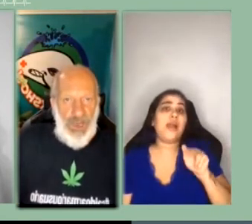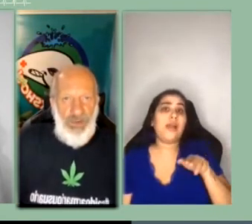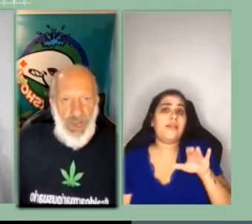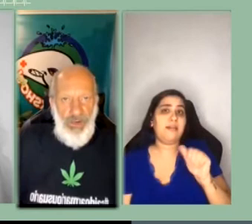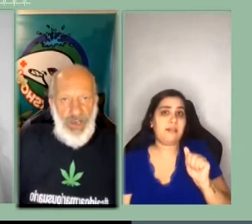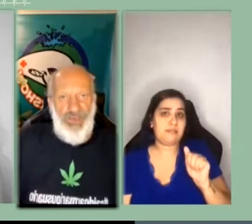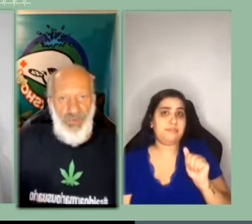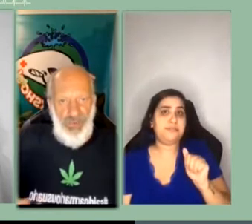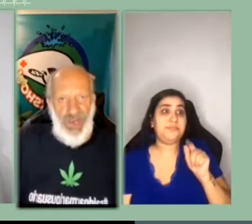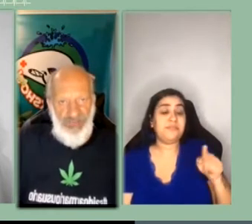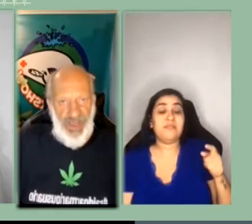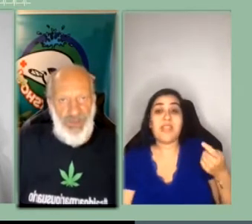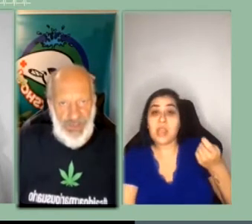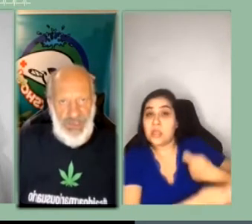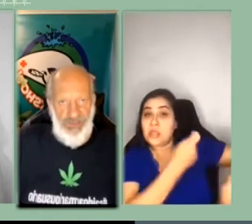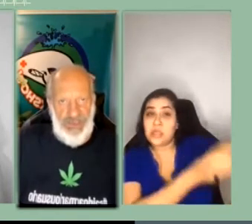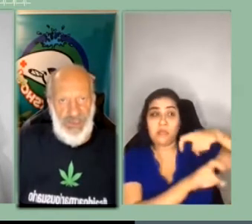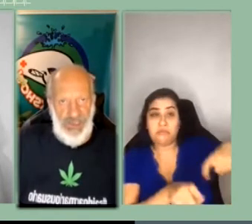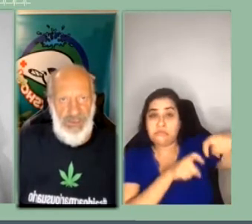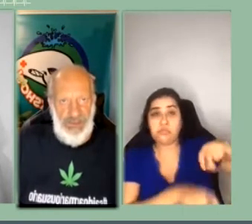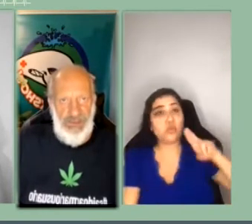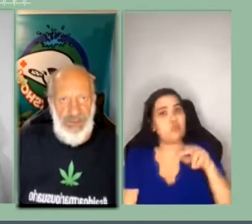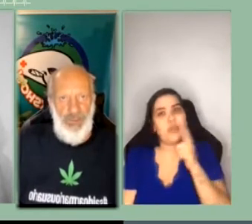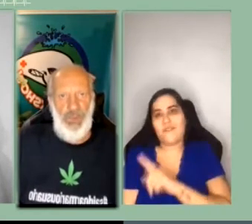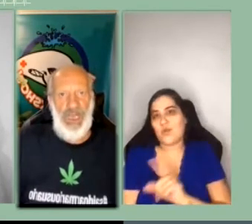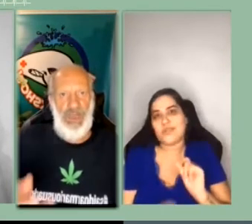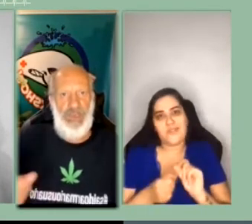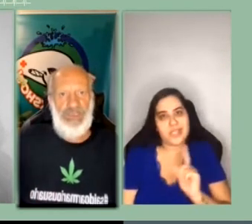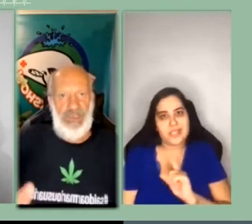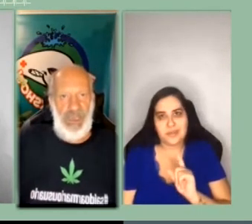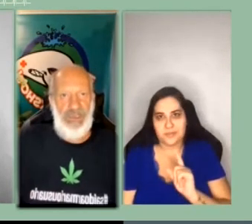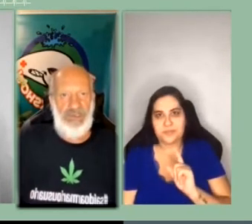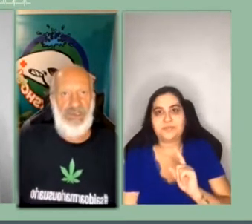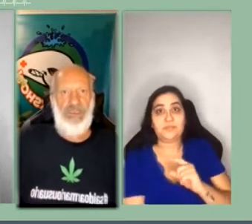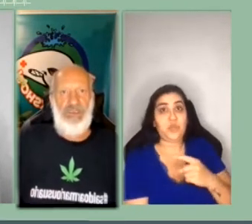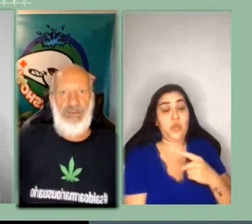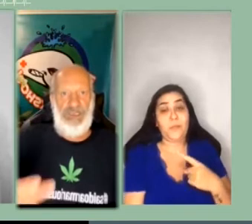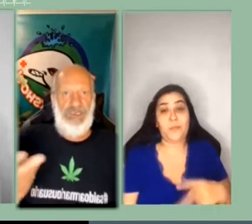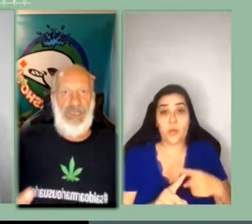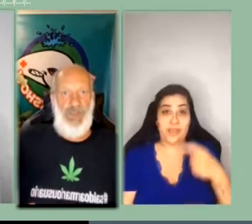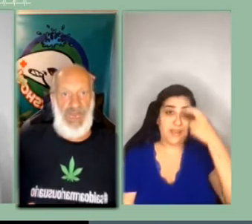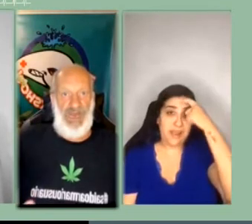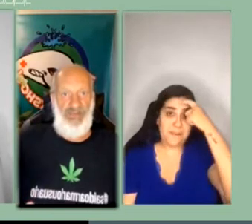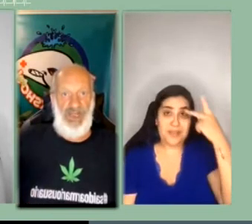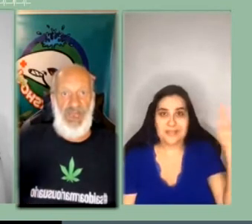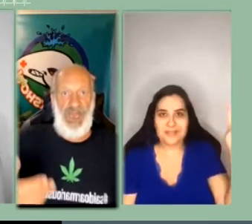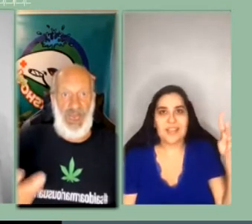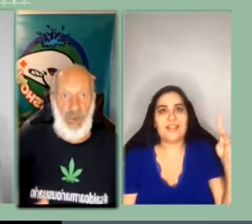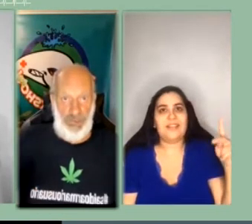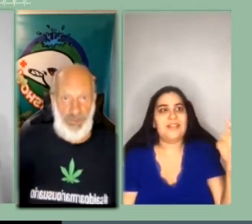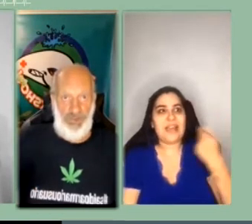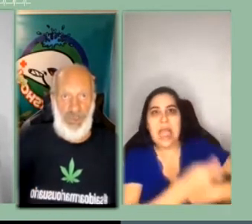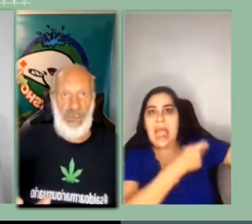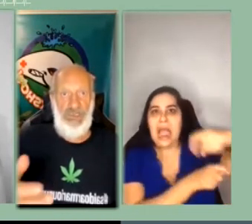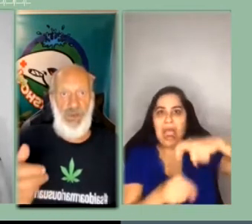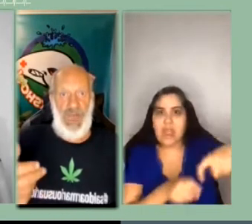o agronegócio nunca vai conseguir fazer. Porque a cabeça deles, já diz a palavra, é